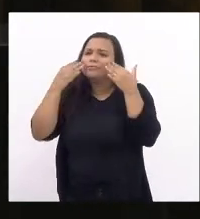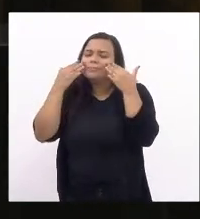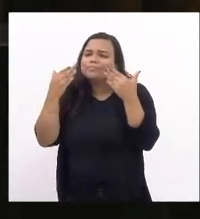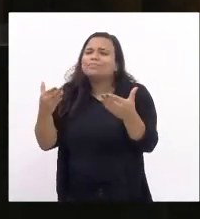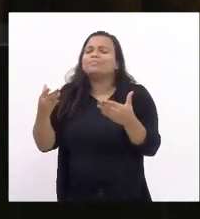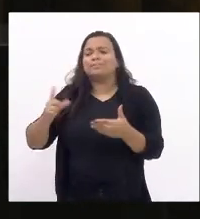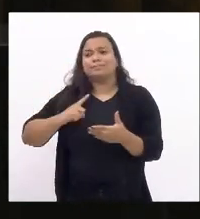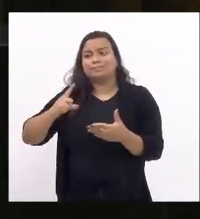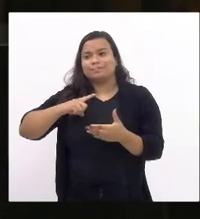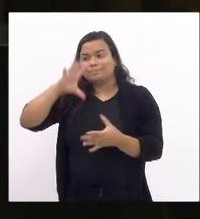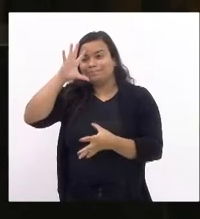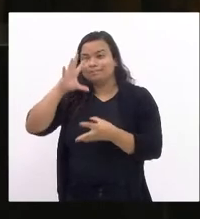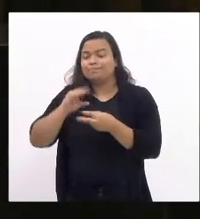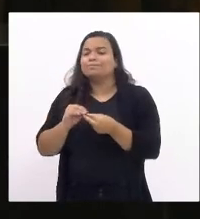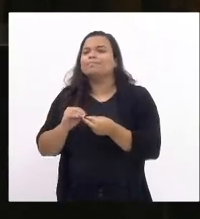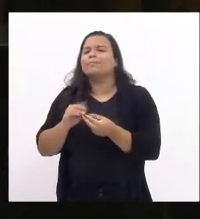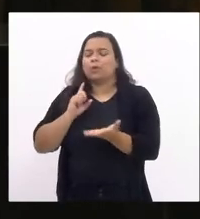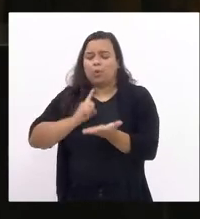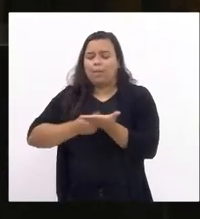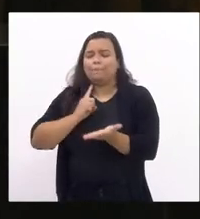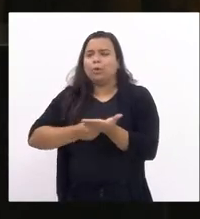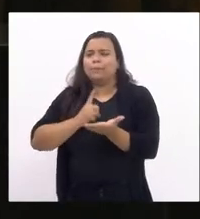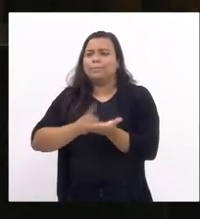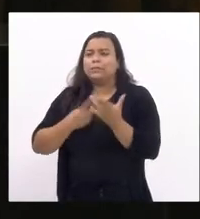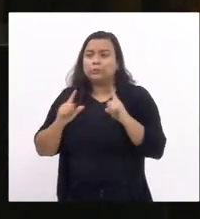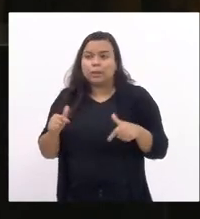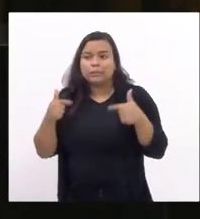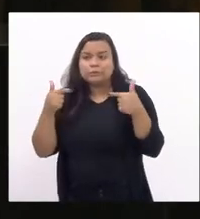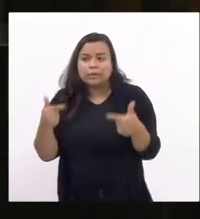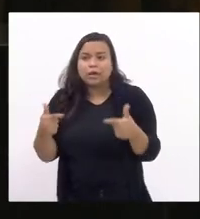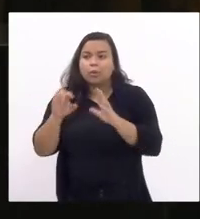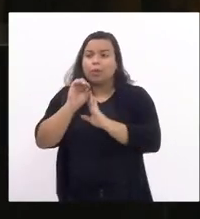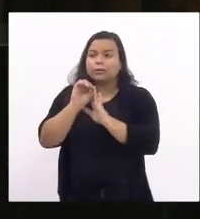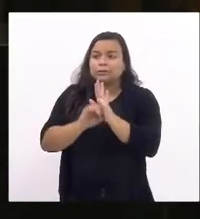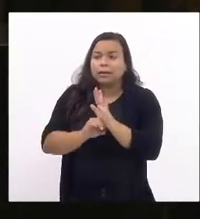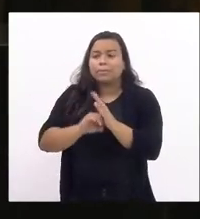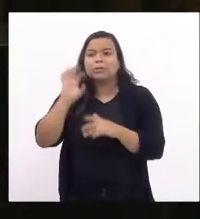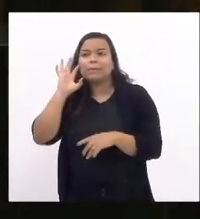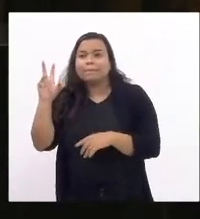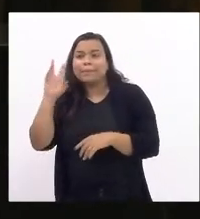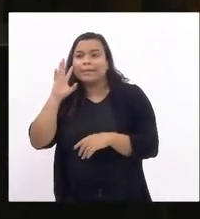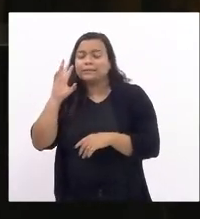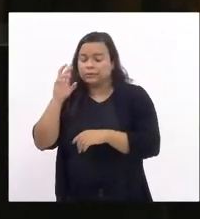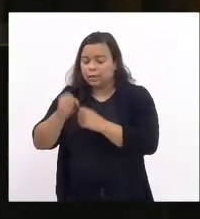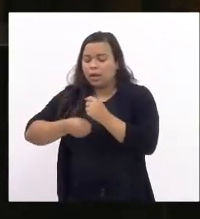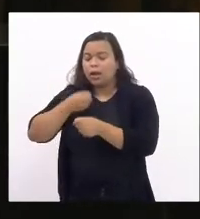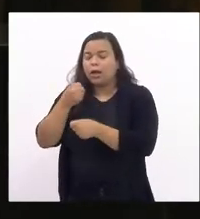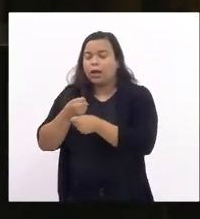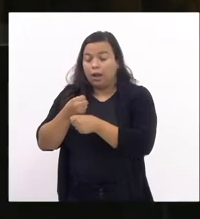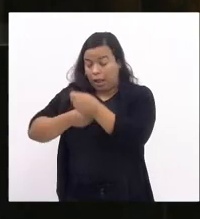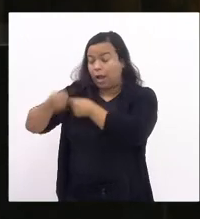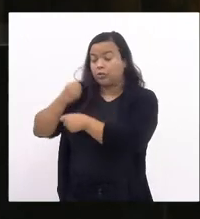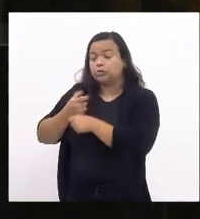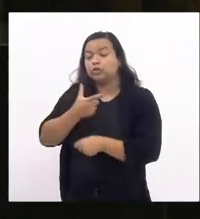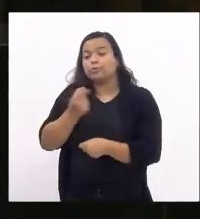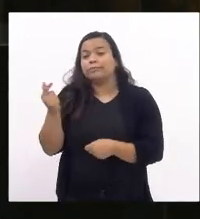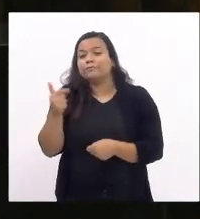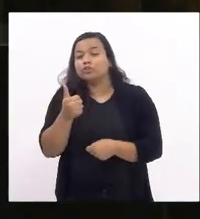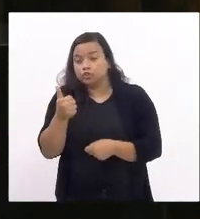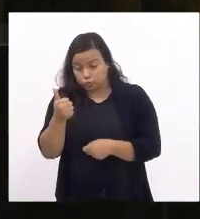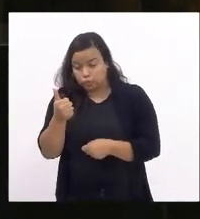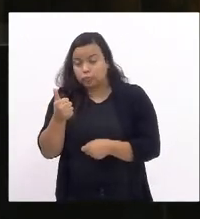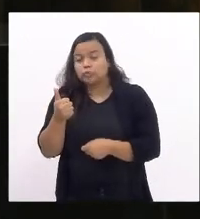evidente que o compromisso da execução do orçamento previsto para 2021 não